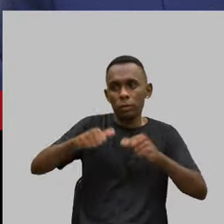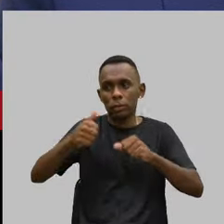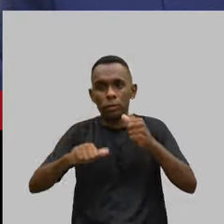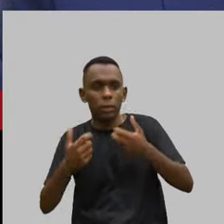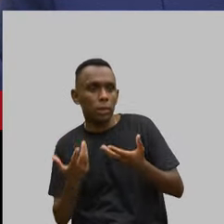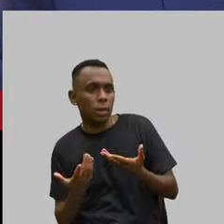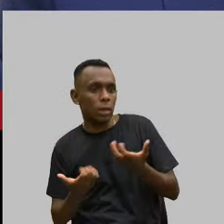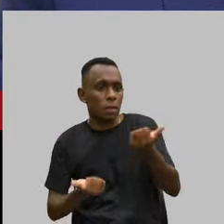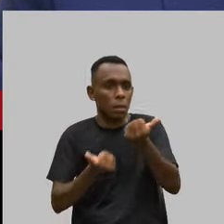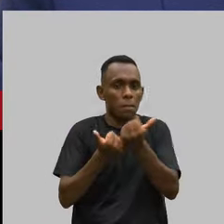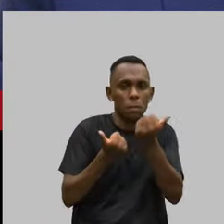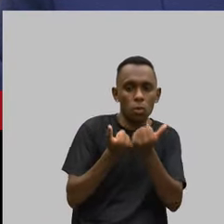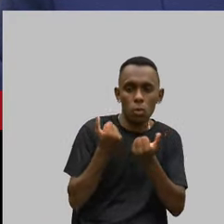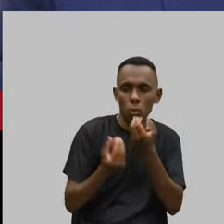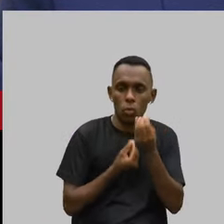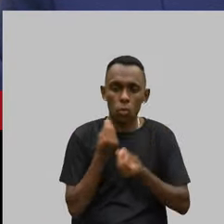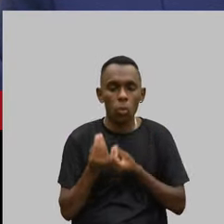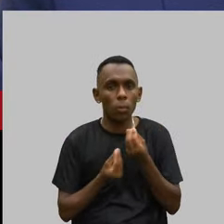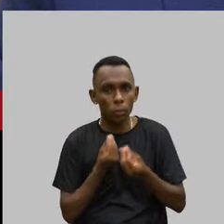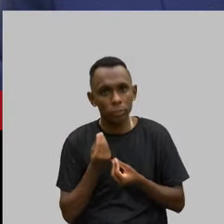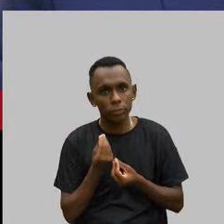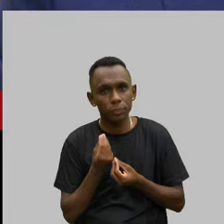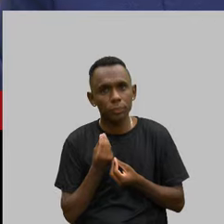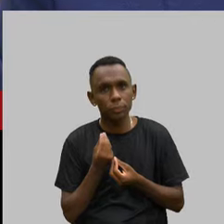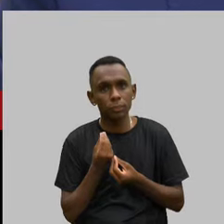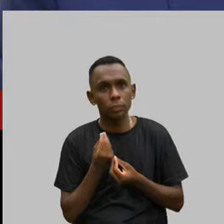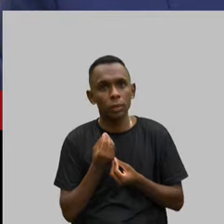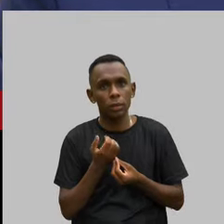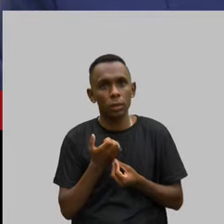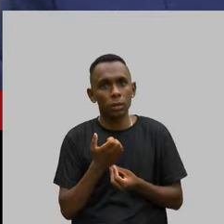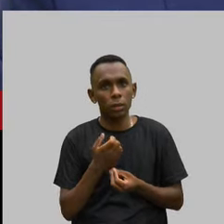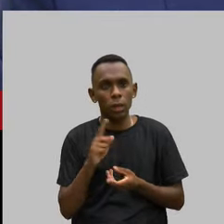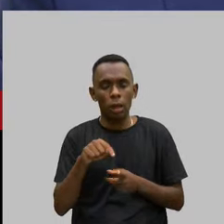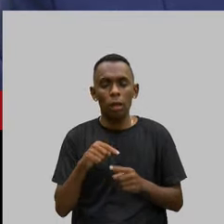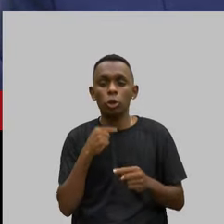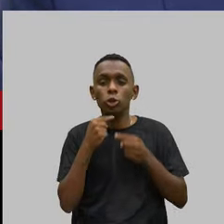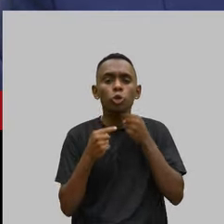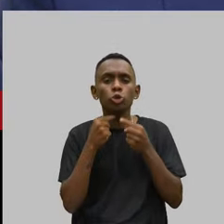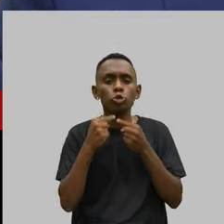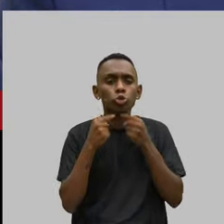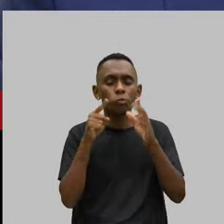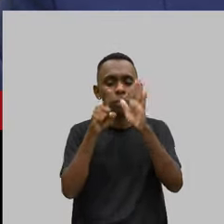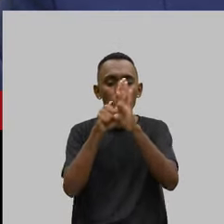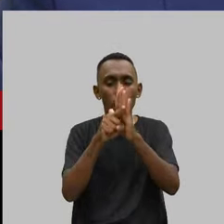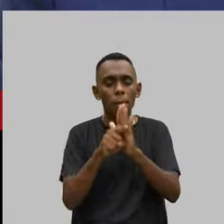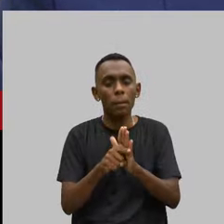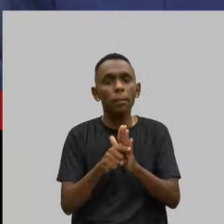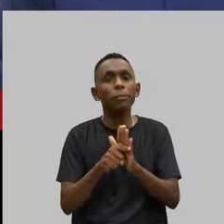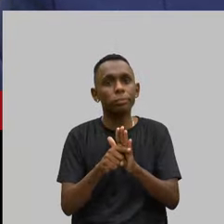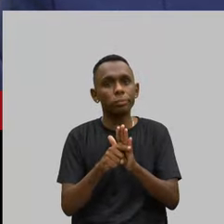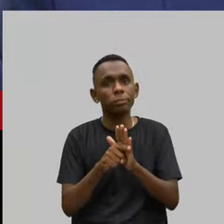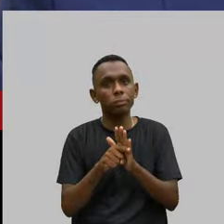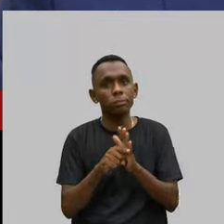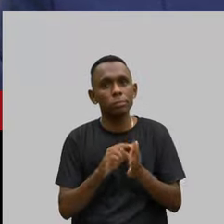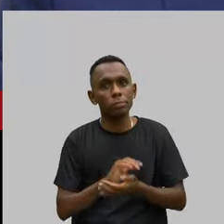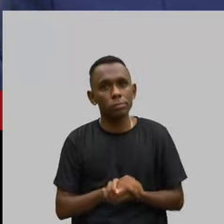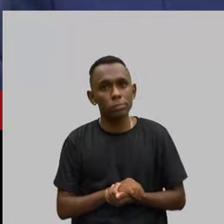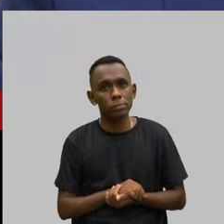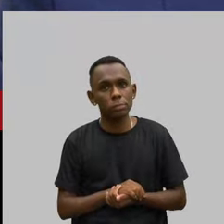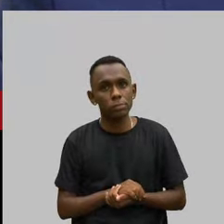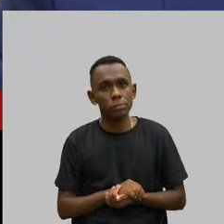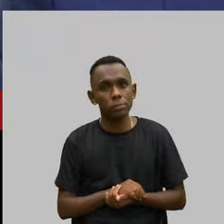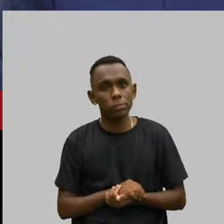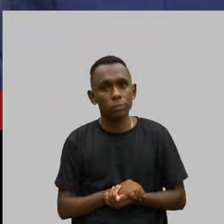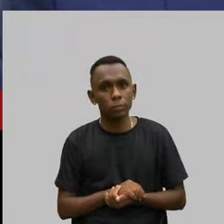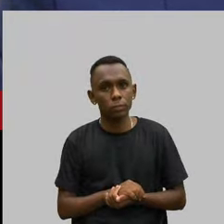eh como se eh fazer Os questionamentos a eu tô atrapalhando esss dois